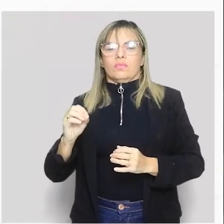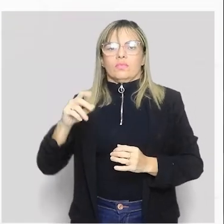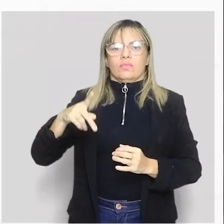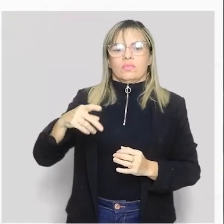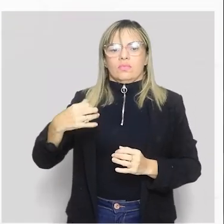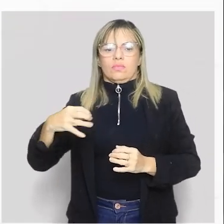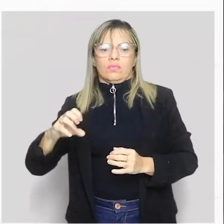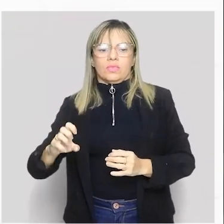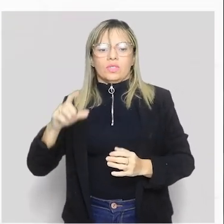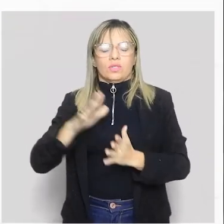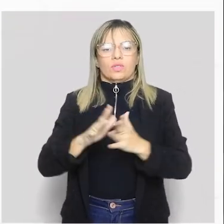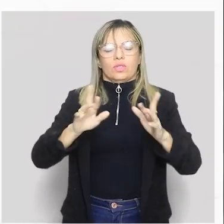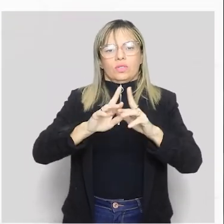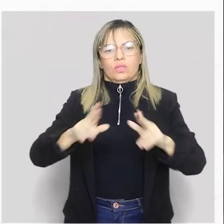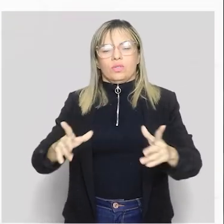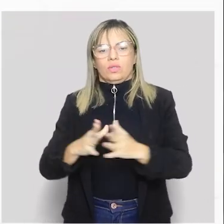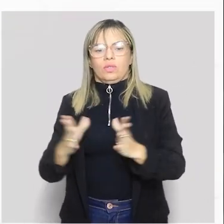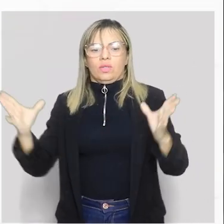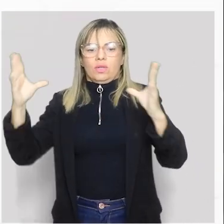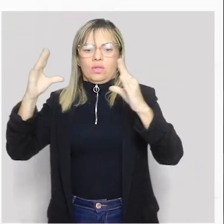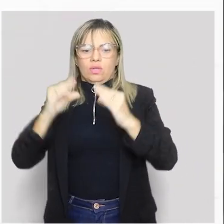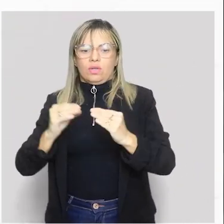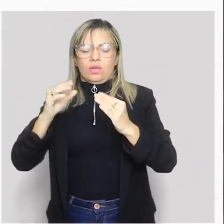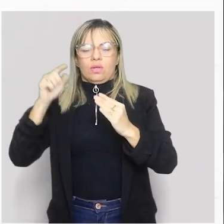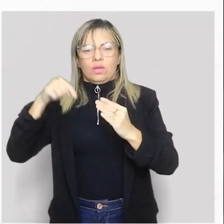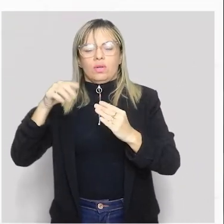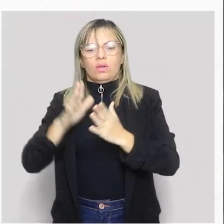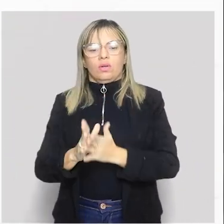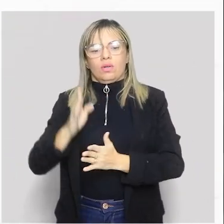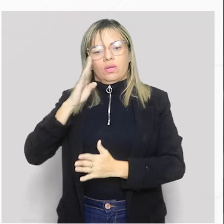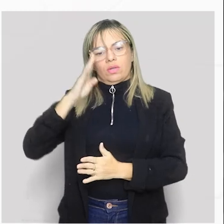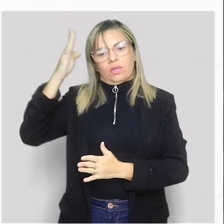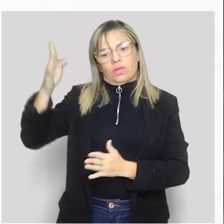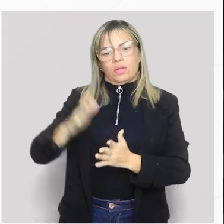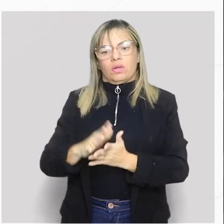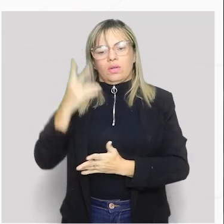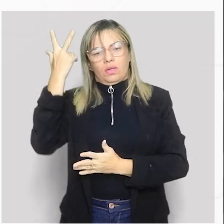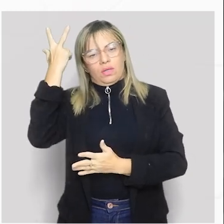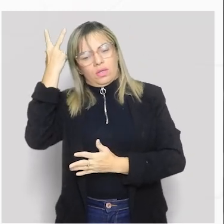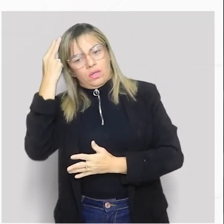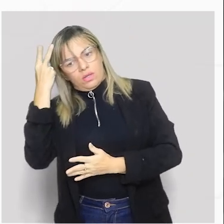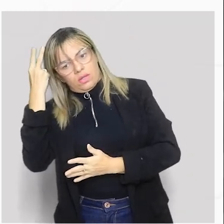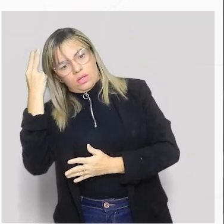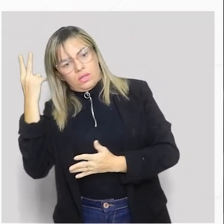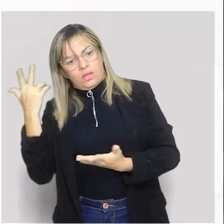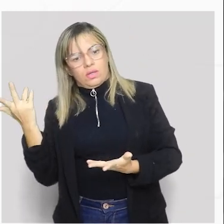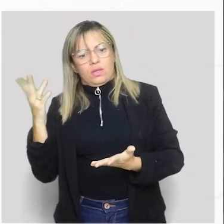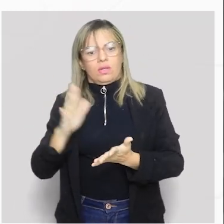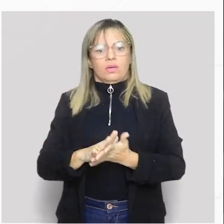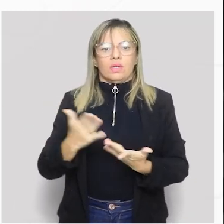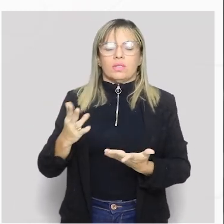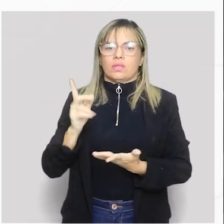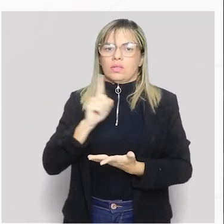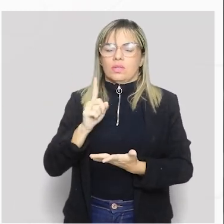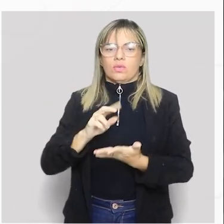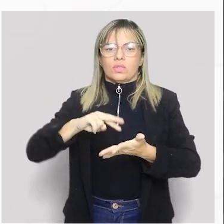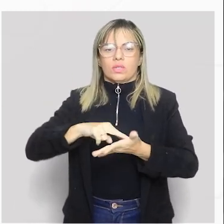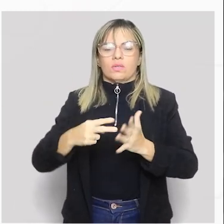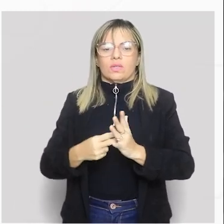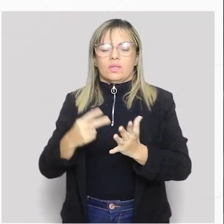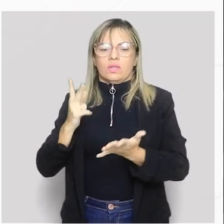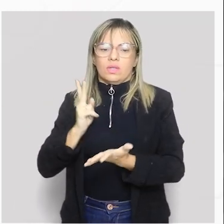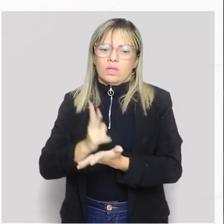do resumo, no aspecto principal de que normalmente não significa sempre,